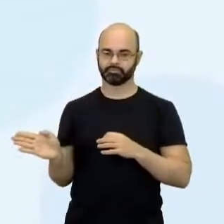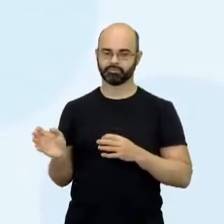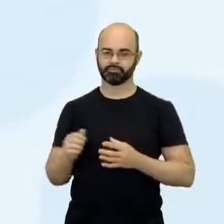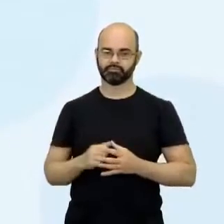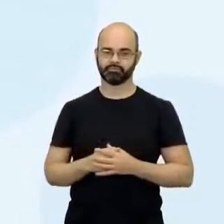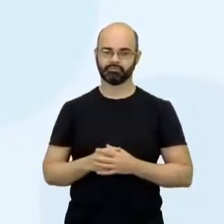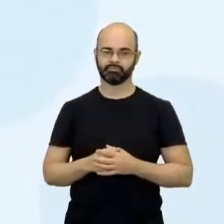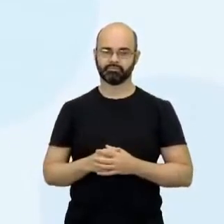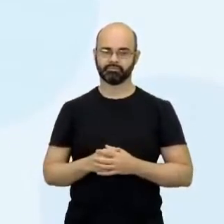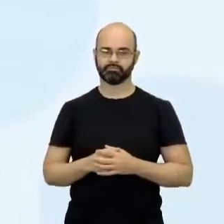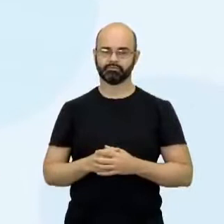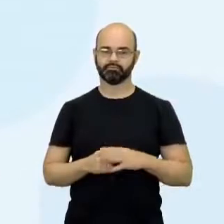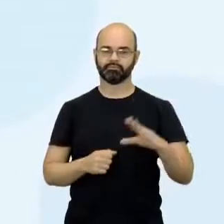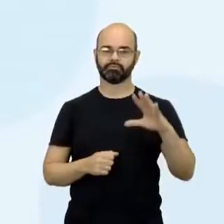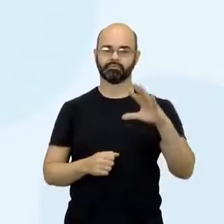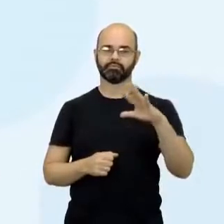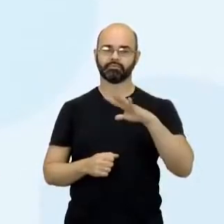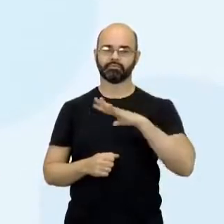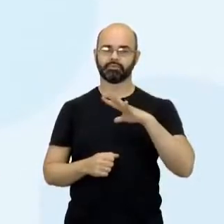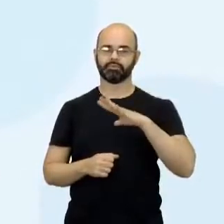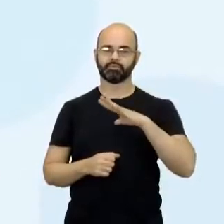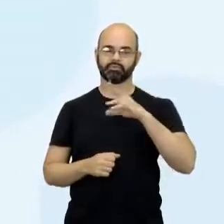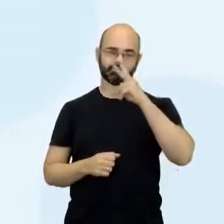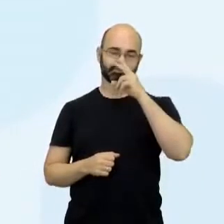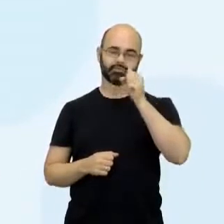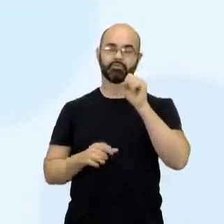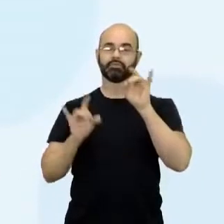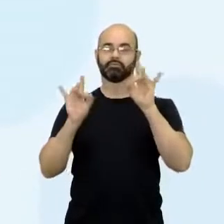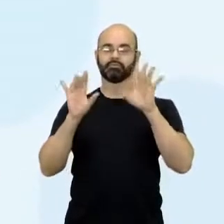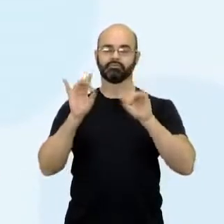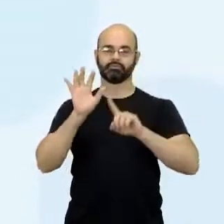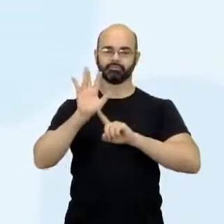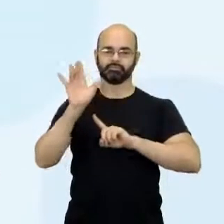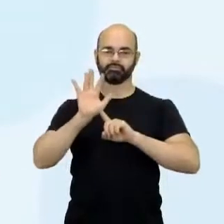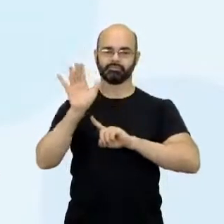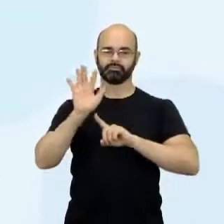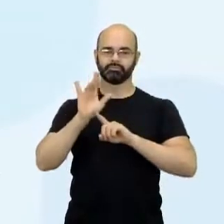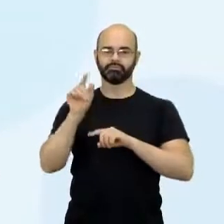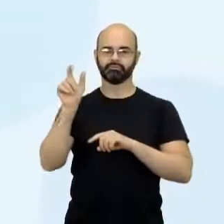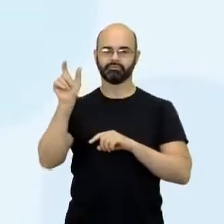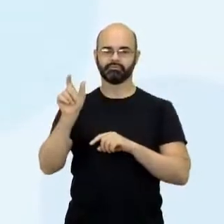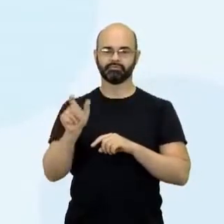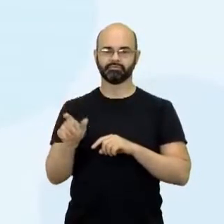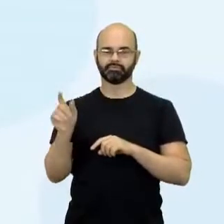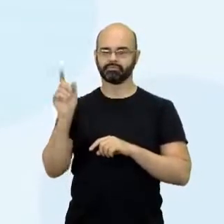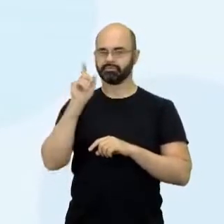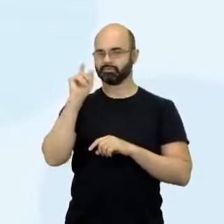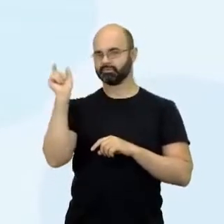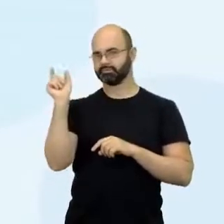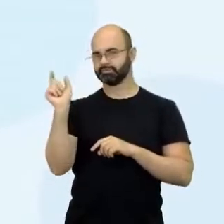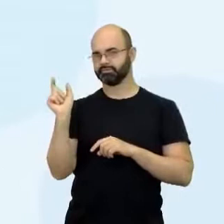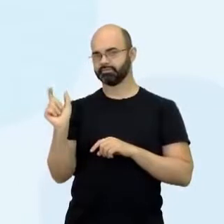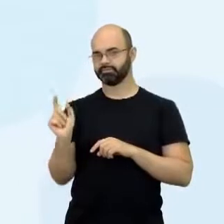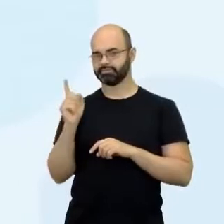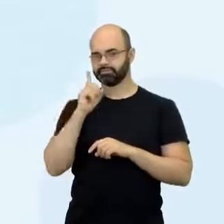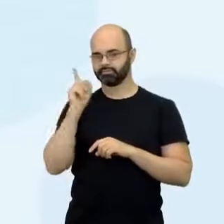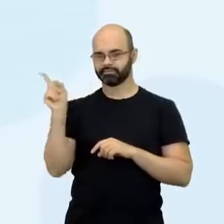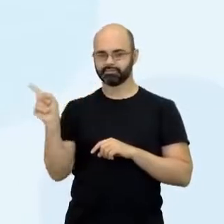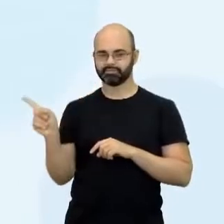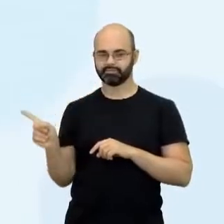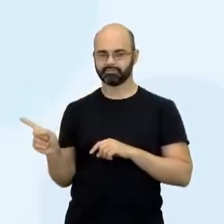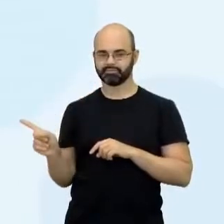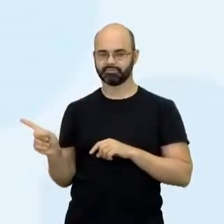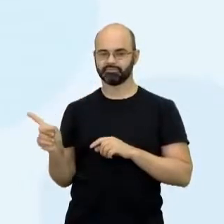forte especialização industrial, tem lá o quadradinho, então a gente vai observar os quadradinhos que tem lá uma